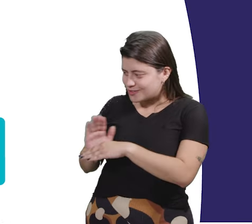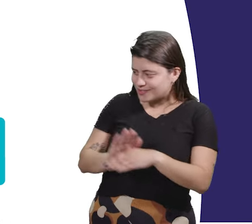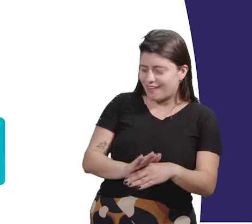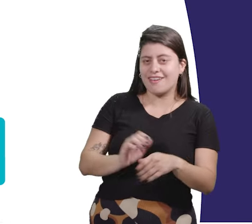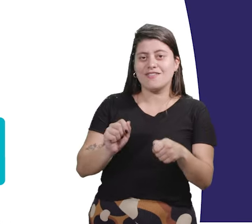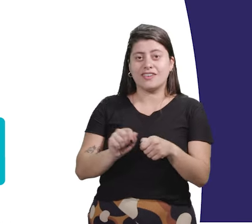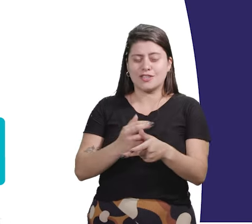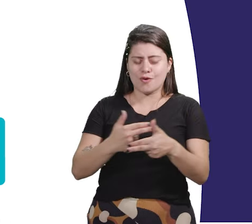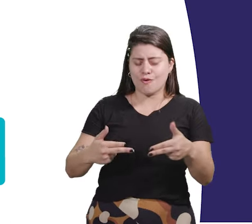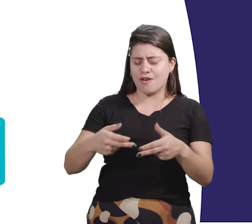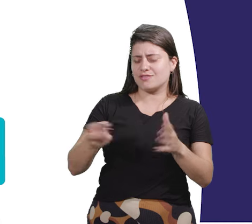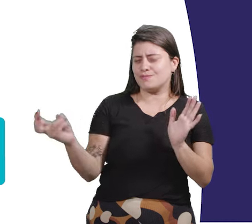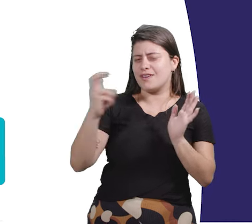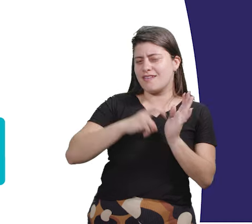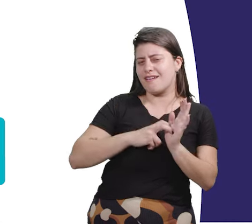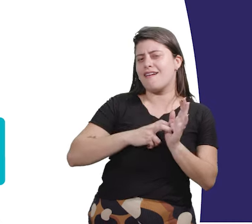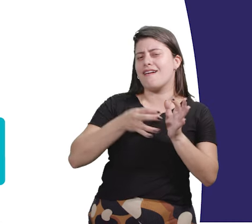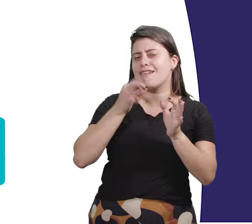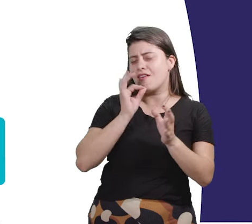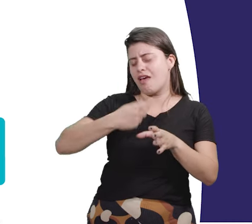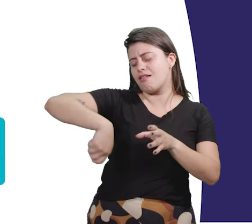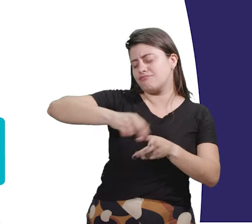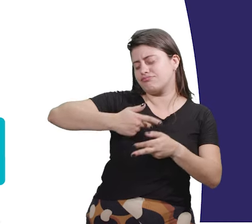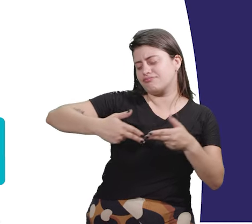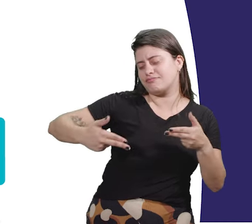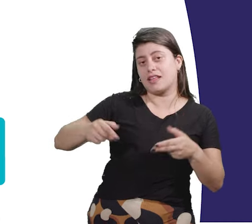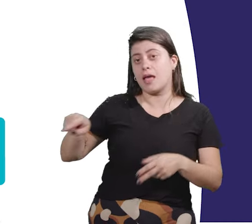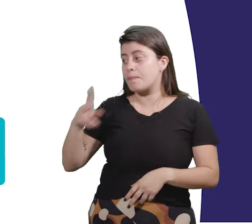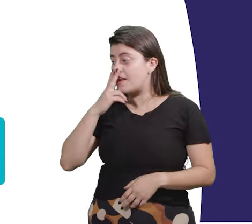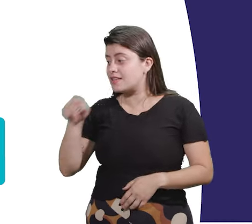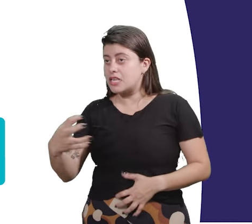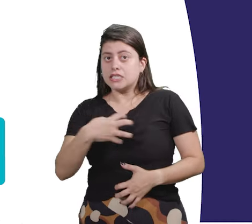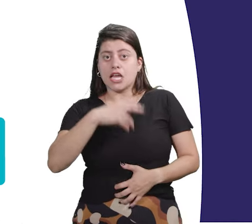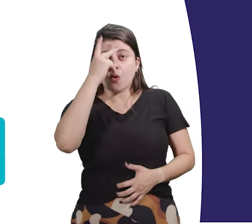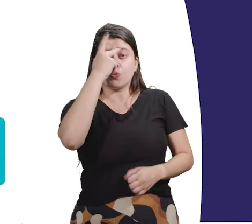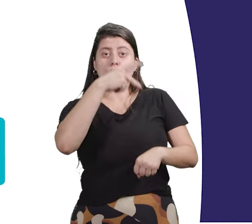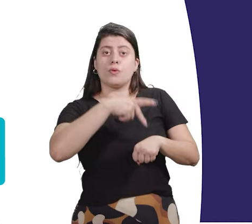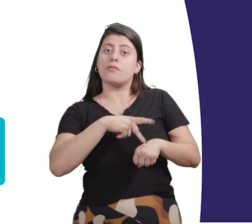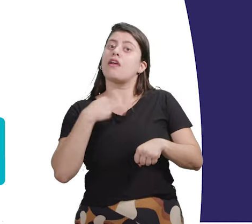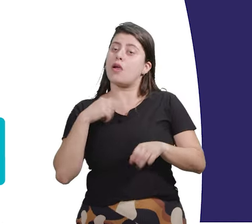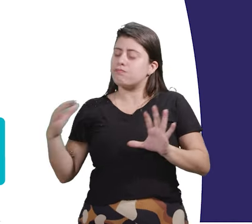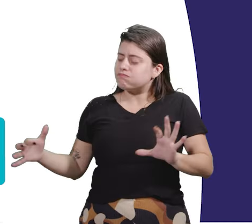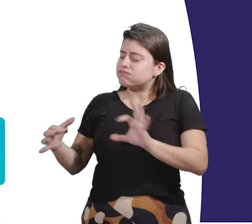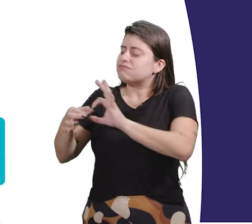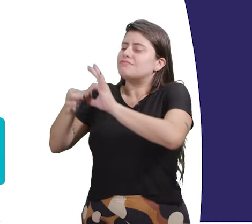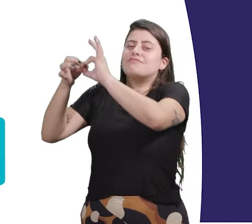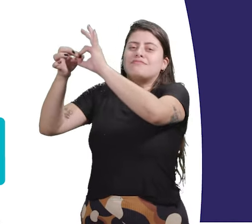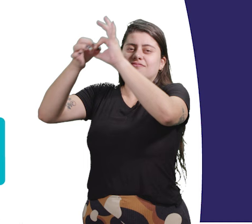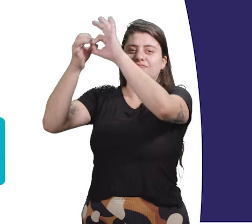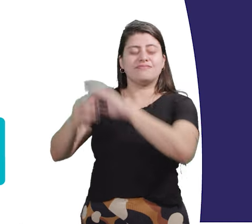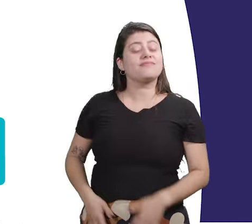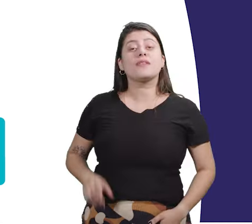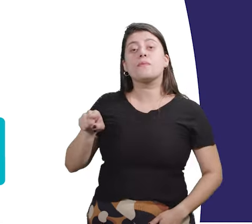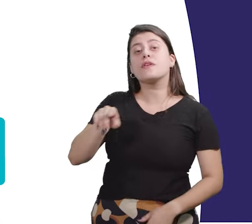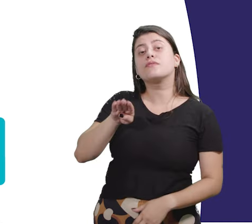da manhã. Você vai estimulando ali a autonomia e você vai criando esses laços fortes e saudáveis. E para você, Bianca, quais as